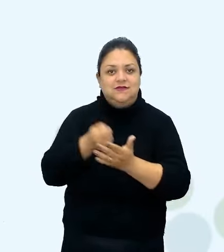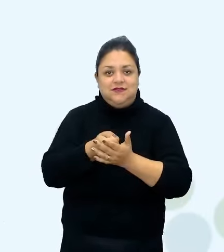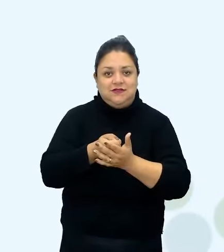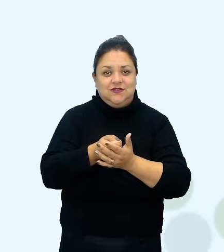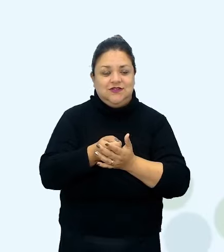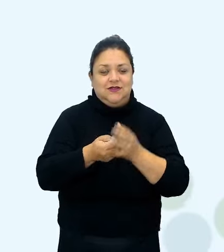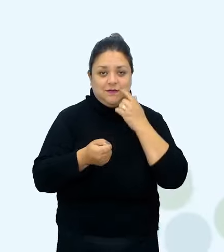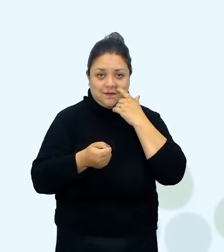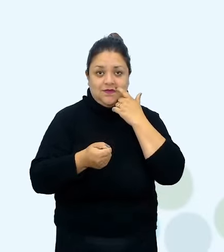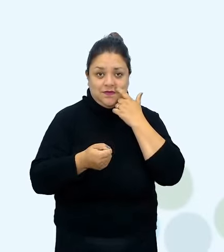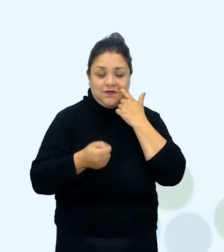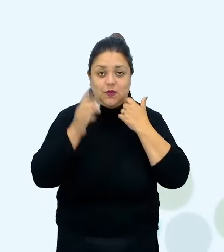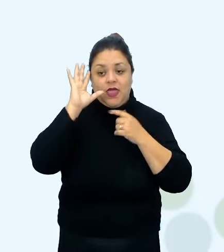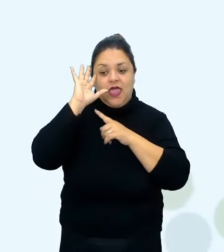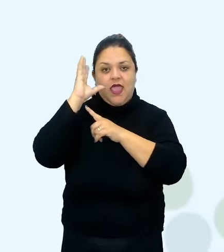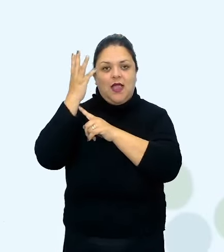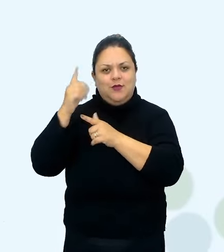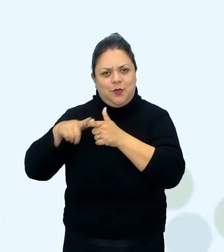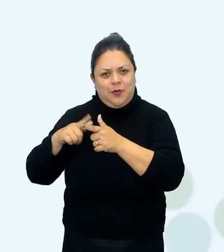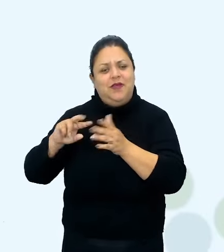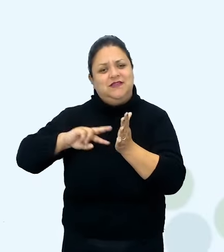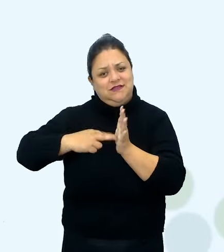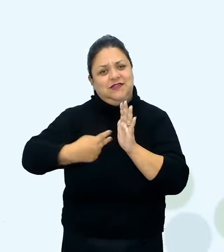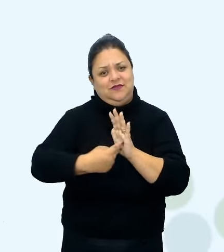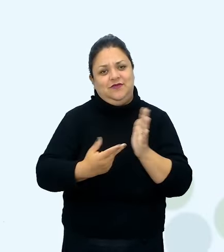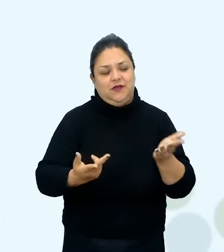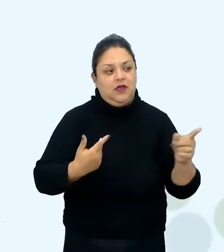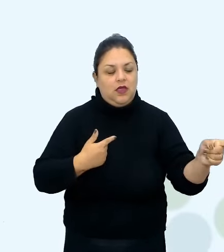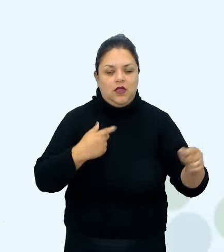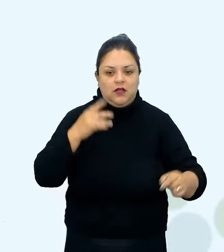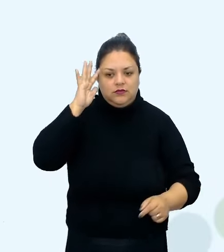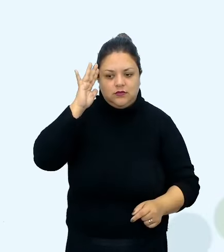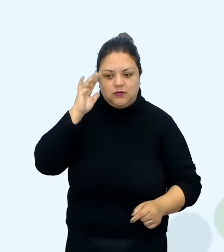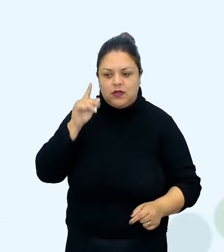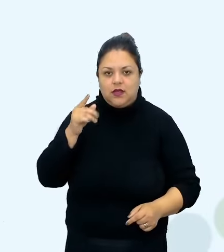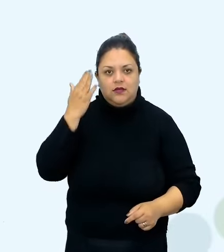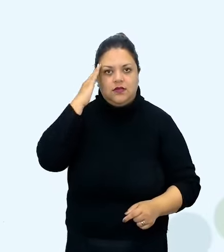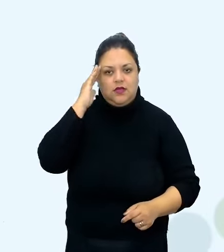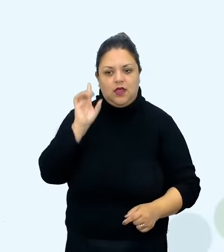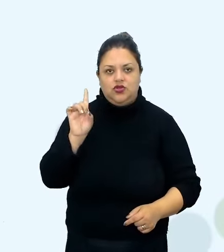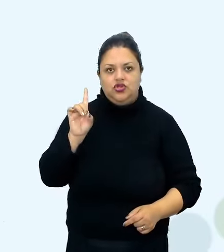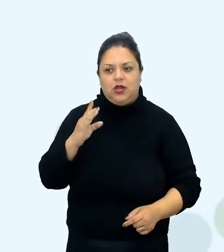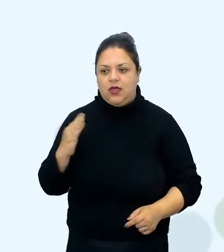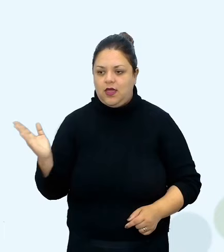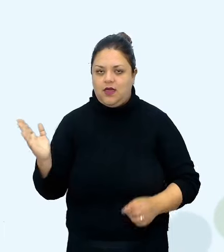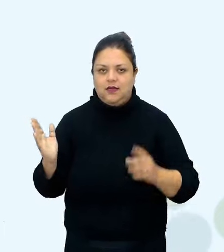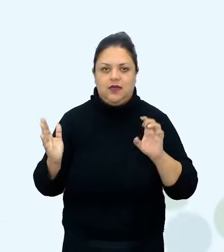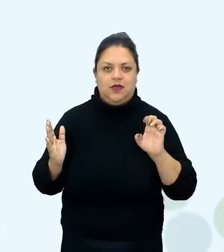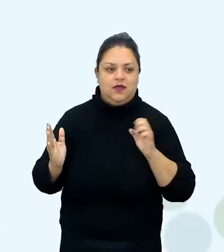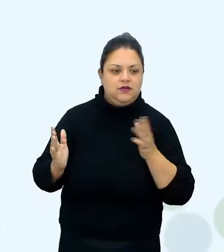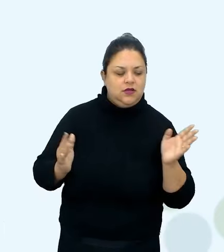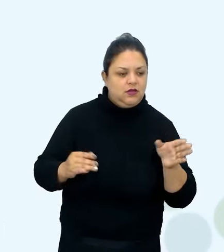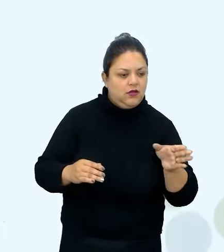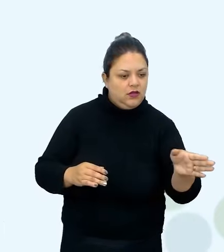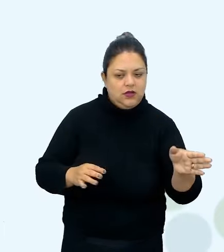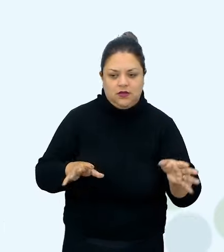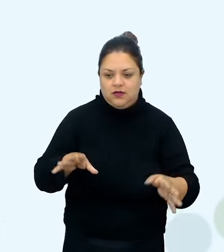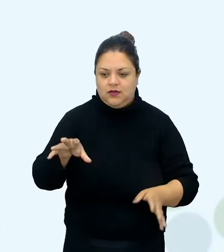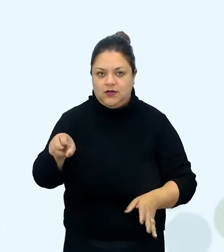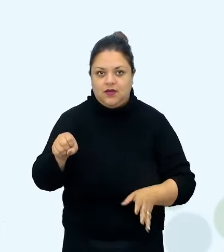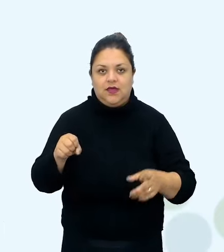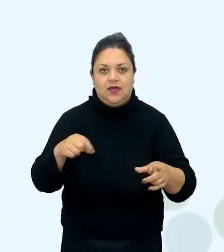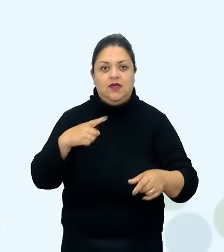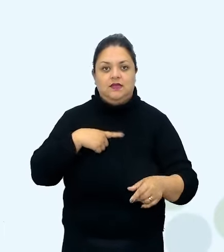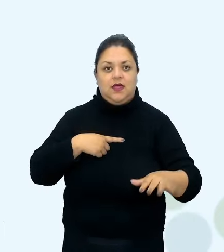das informações do ambiente e poder responder. Tenho que ir para a direita, tenho que ir para a esquerda, eu tenho essa noção, eu tenho